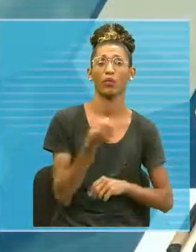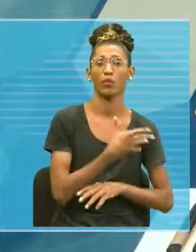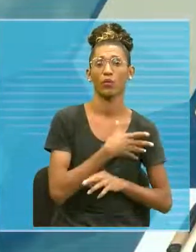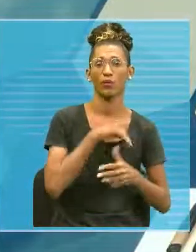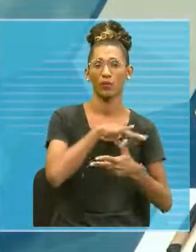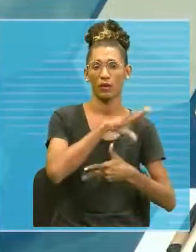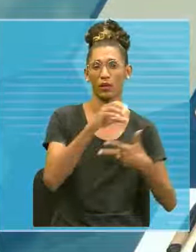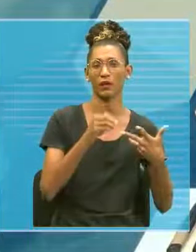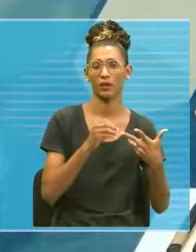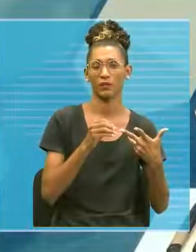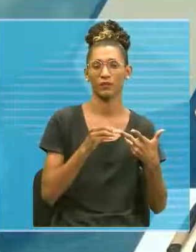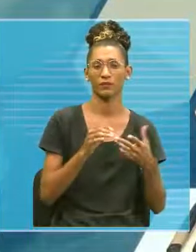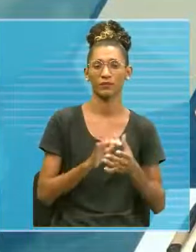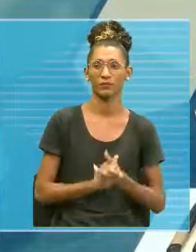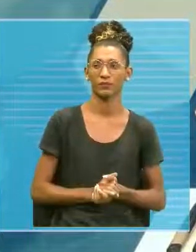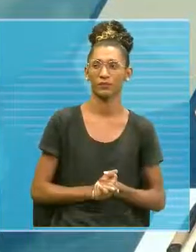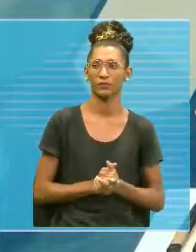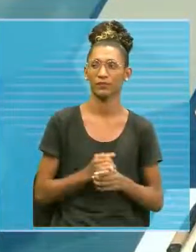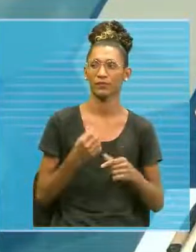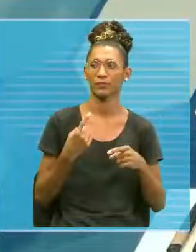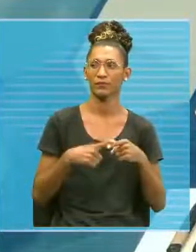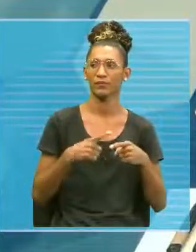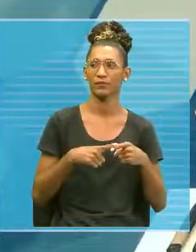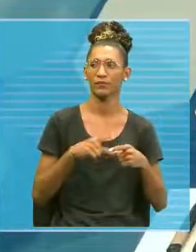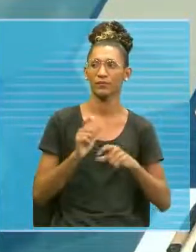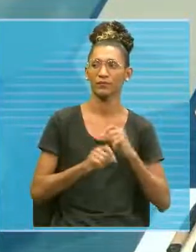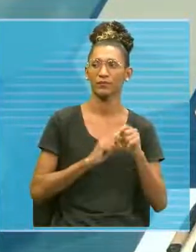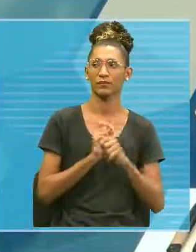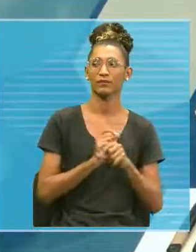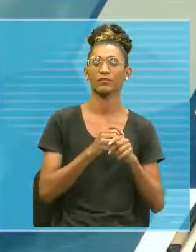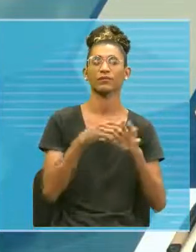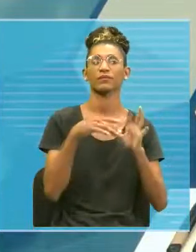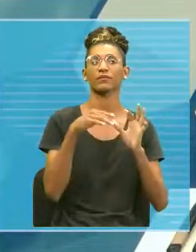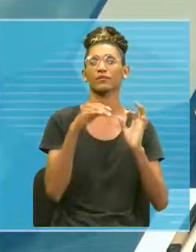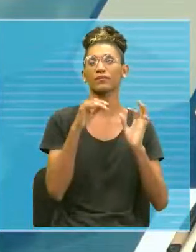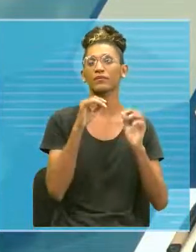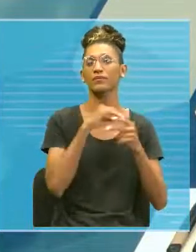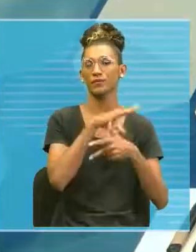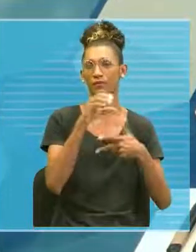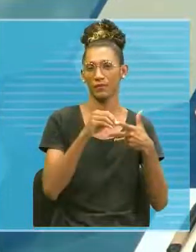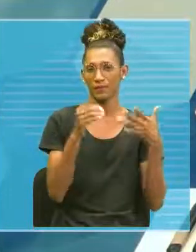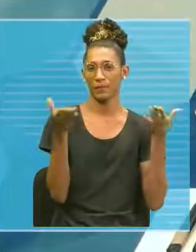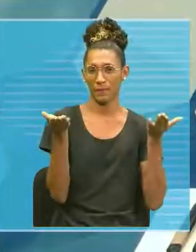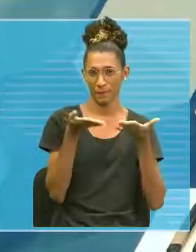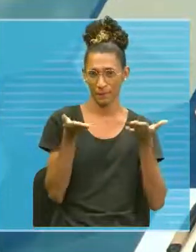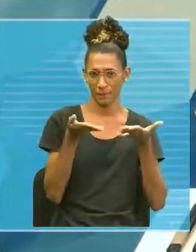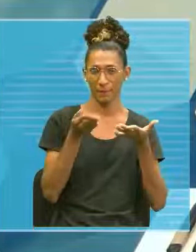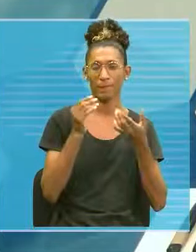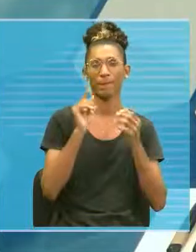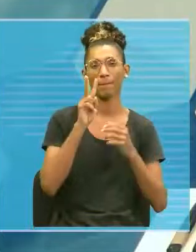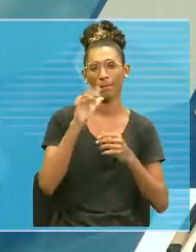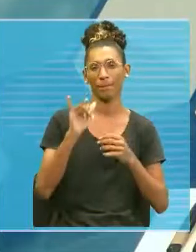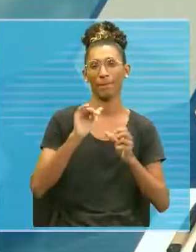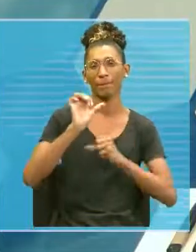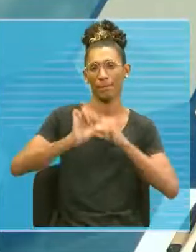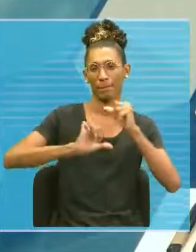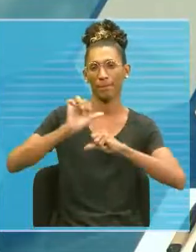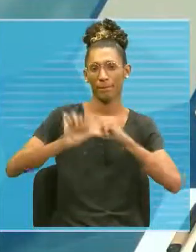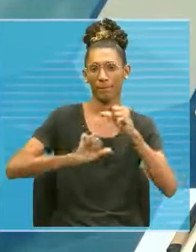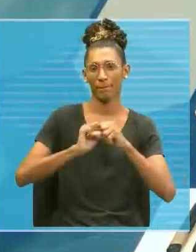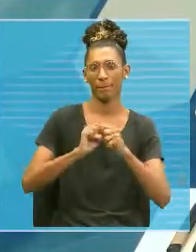por quê é o formato que o Enem tem agora ele vai mudar